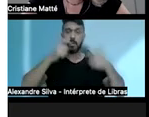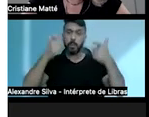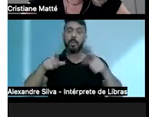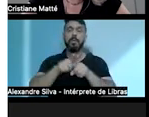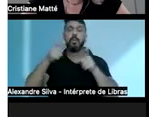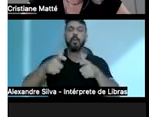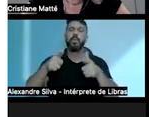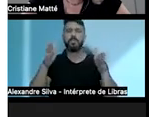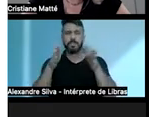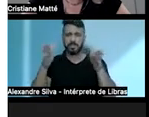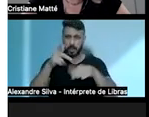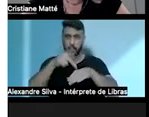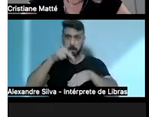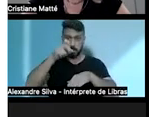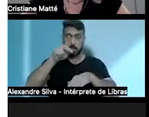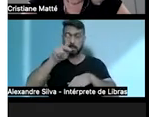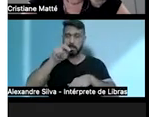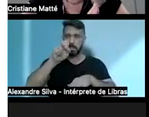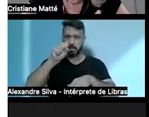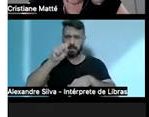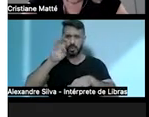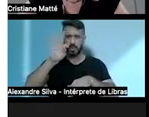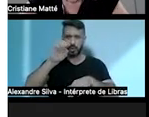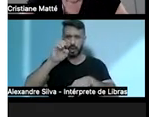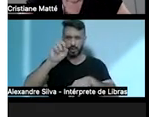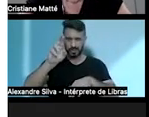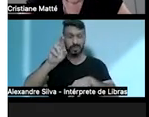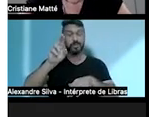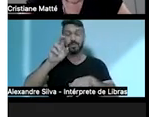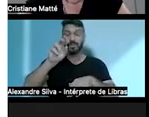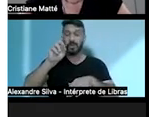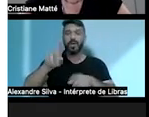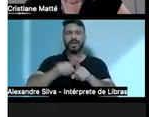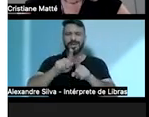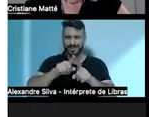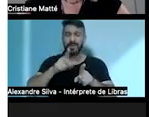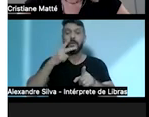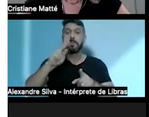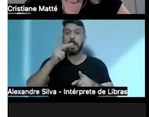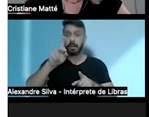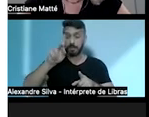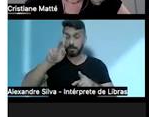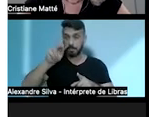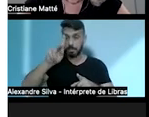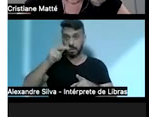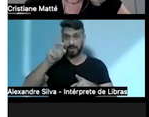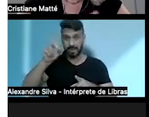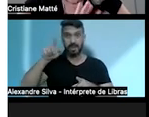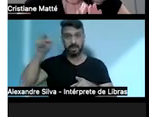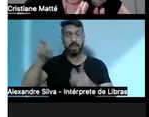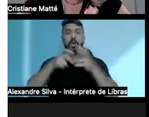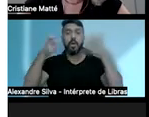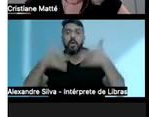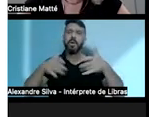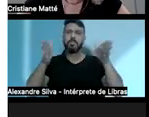anos de 2018 e 2019 e vi a coordenadora desse estudo dando uma palestra lá. E o que ela mostrou? Que lá na década de 90,